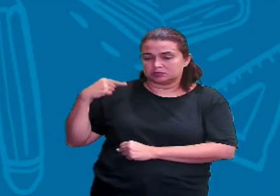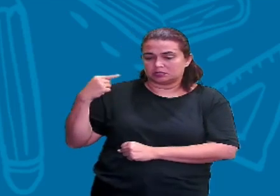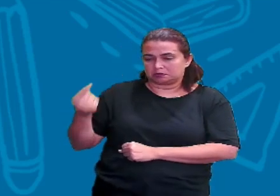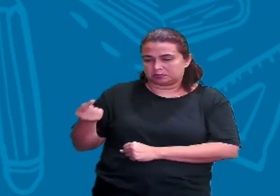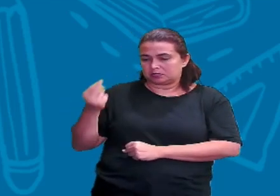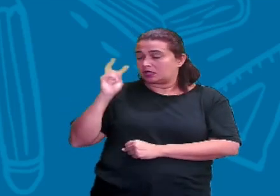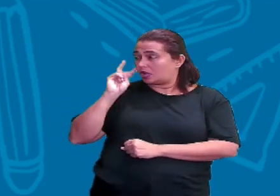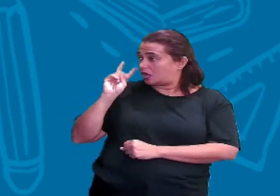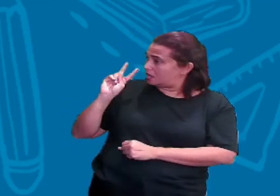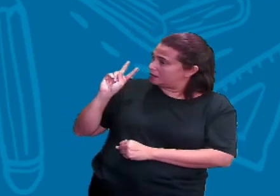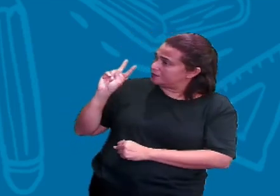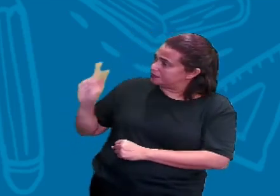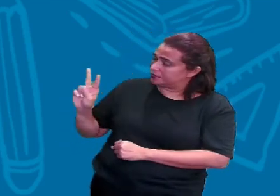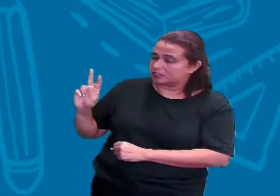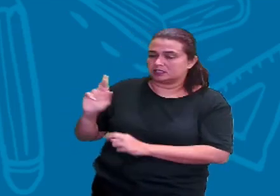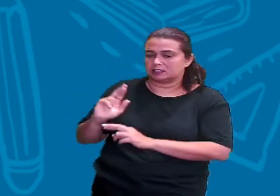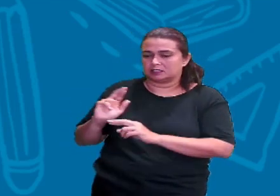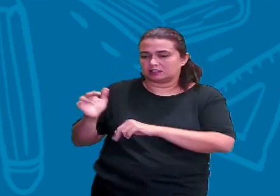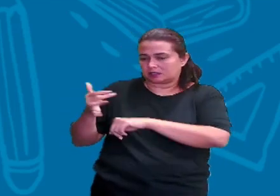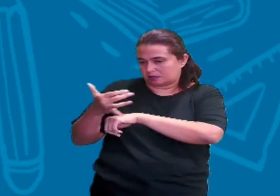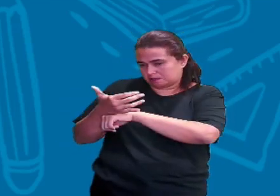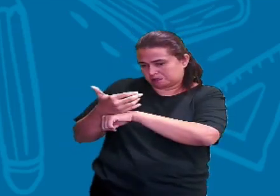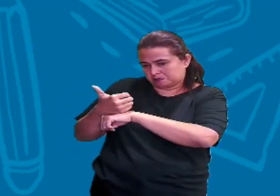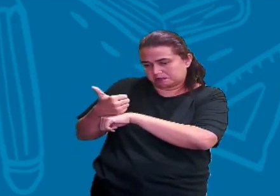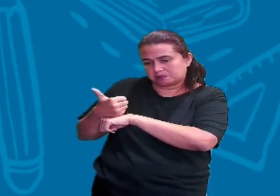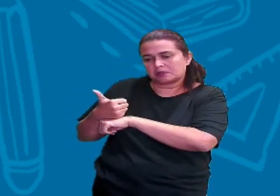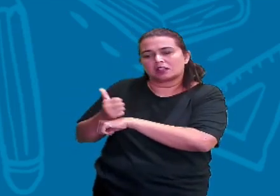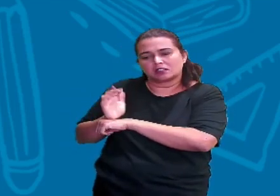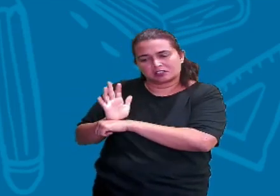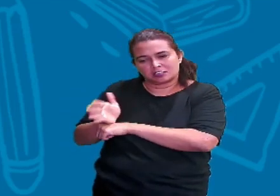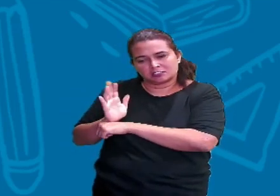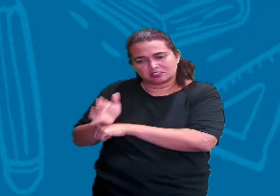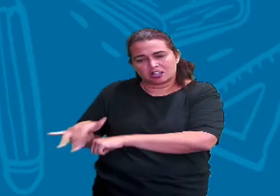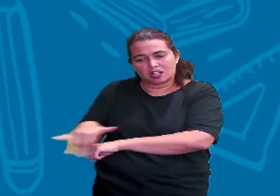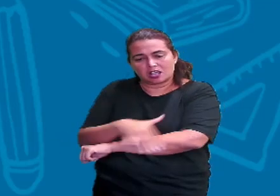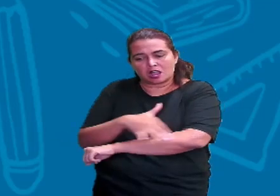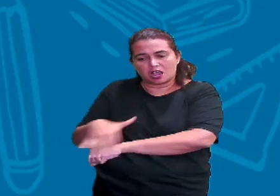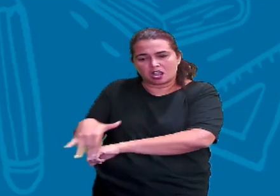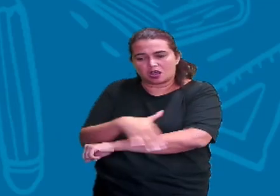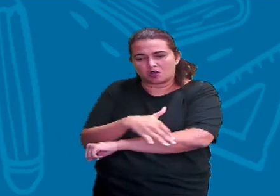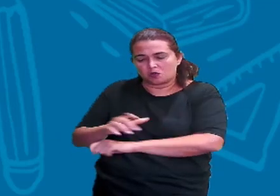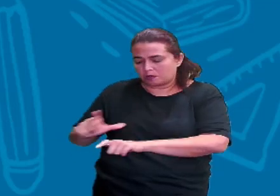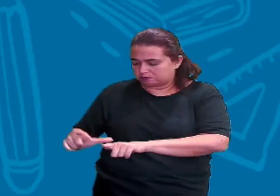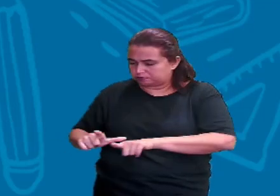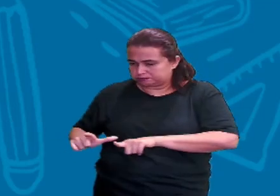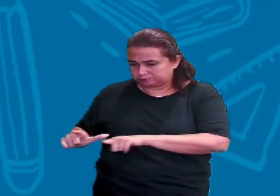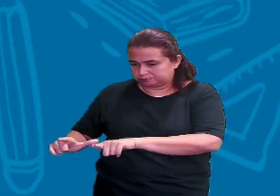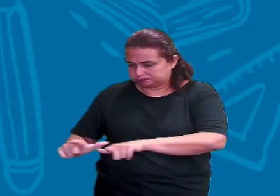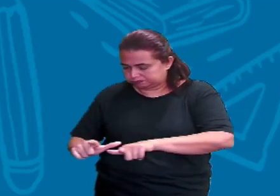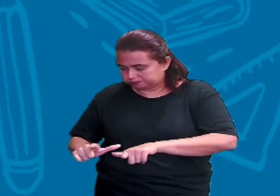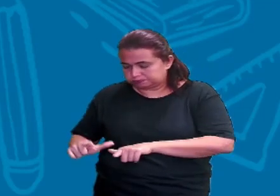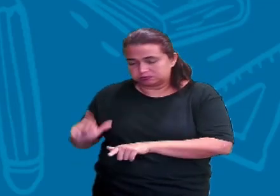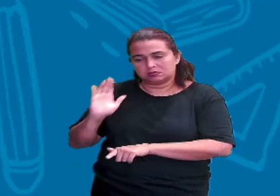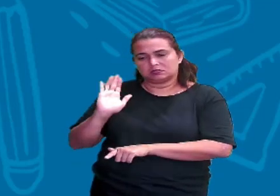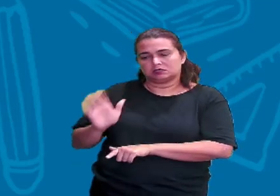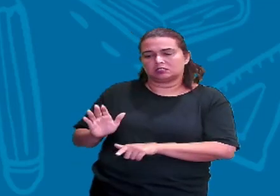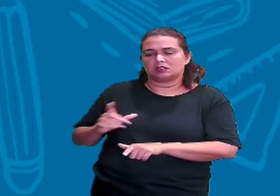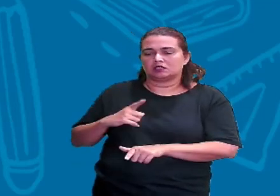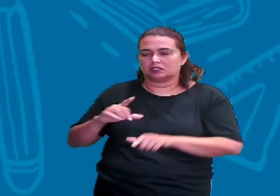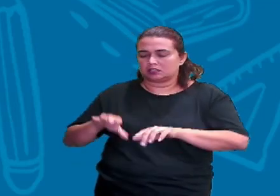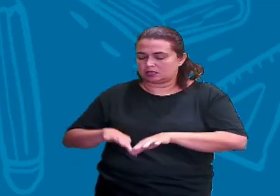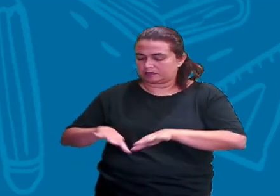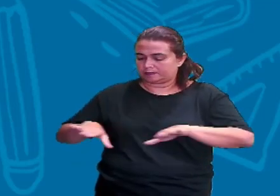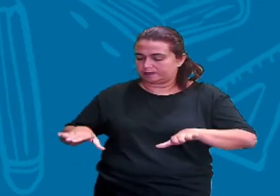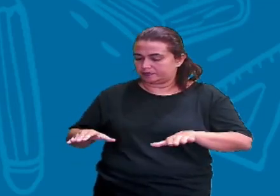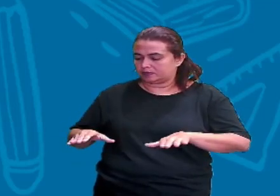já consegue identificar uma pequena praça, né? A pavimentação das ruas, né? A delimitação do que é calçada e do